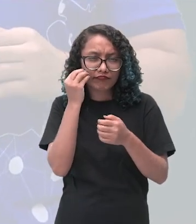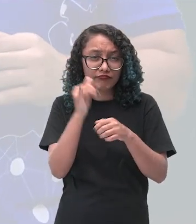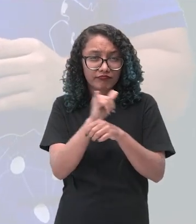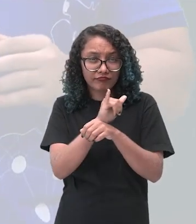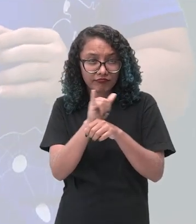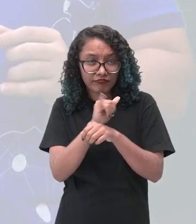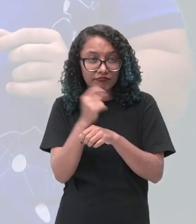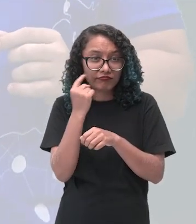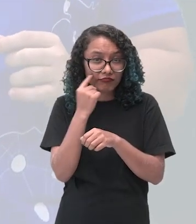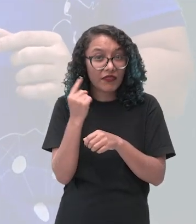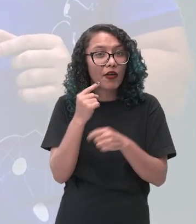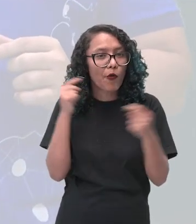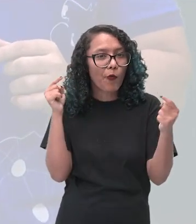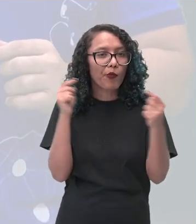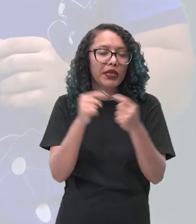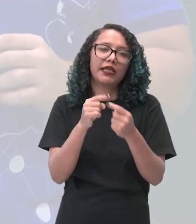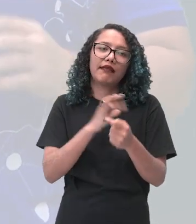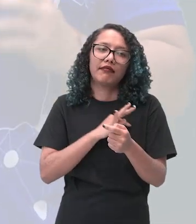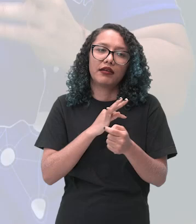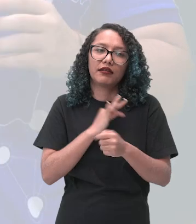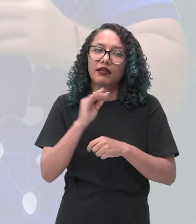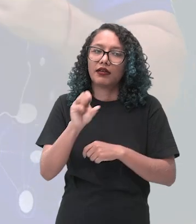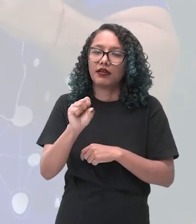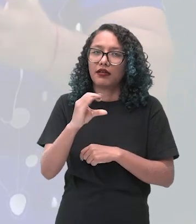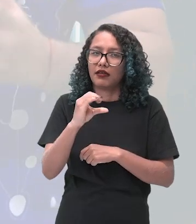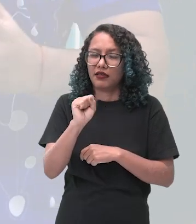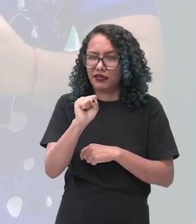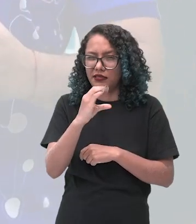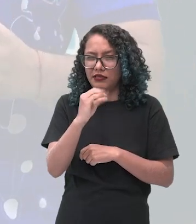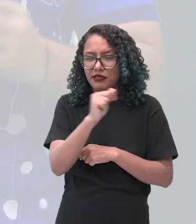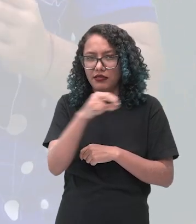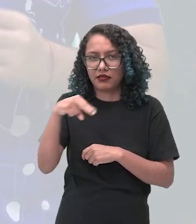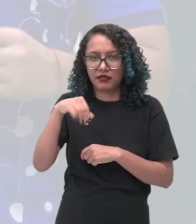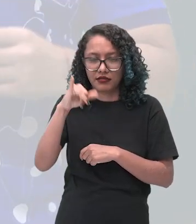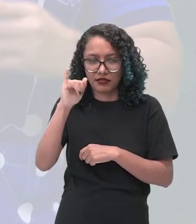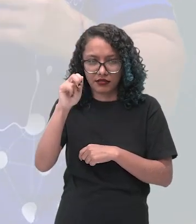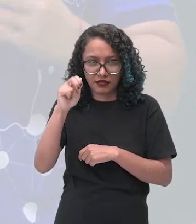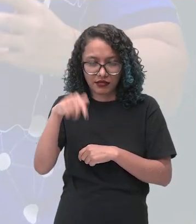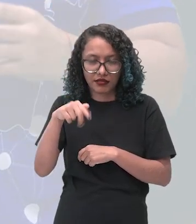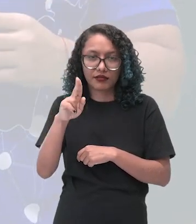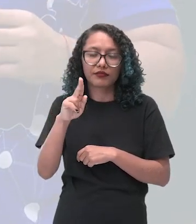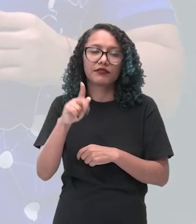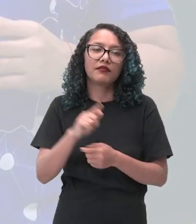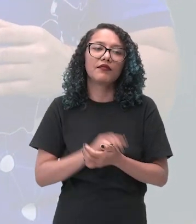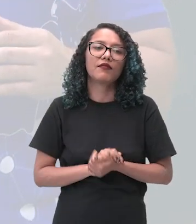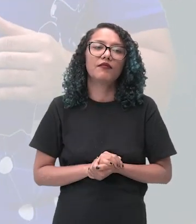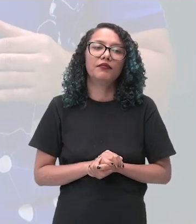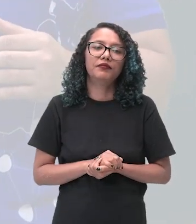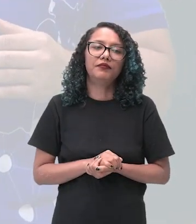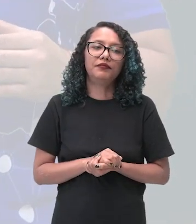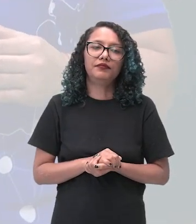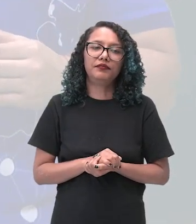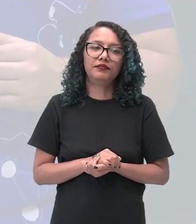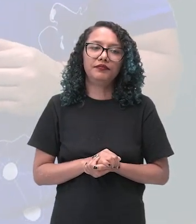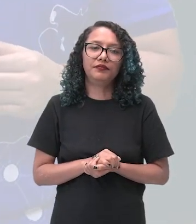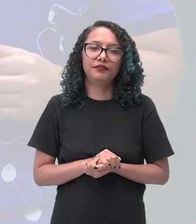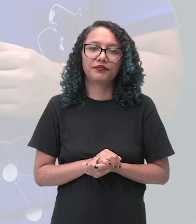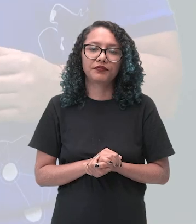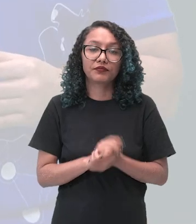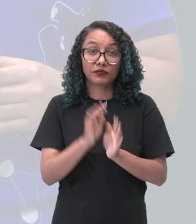scanning, ok? Então, defina o que procurar. Use palavras-chave, deslize os